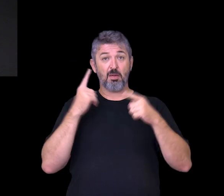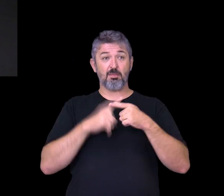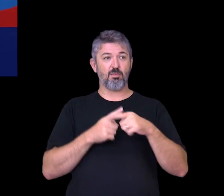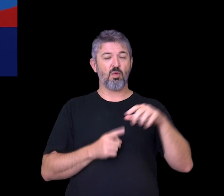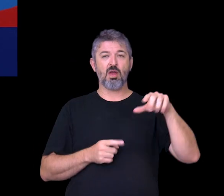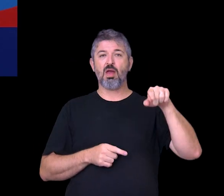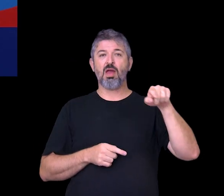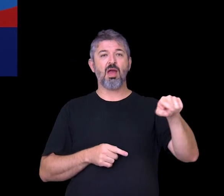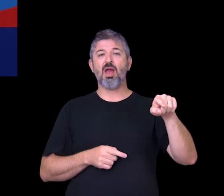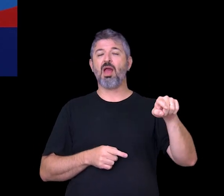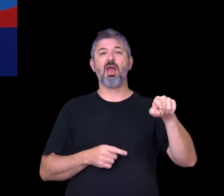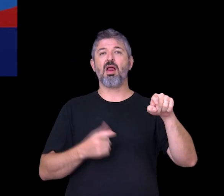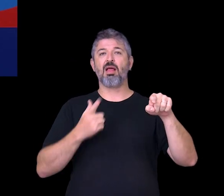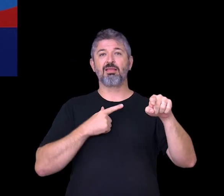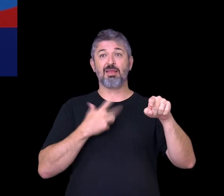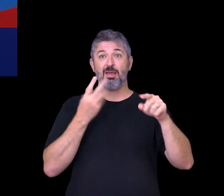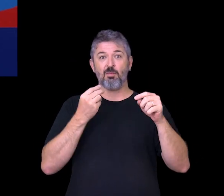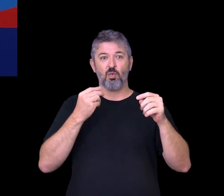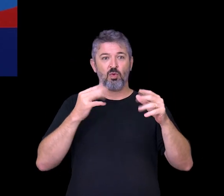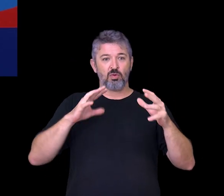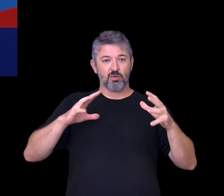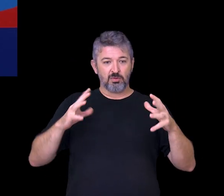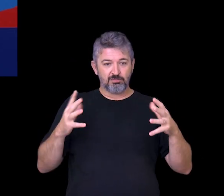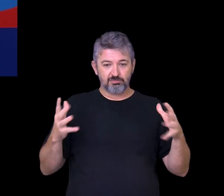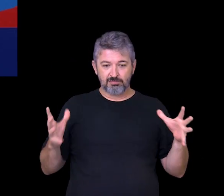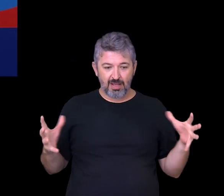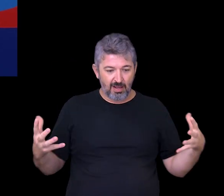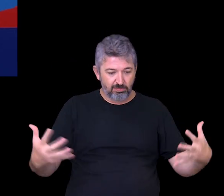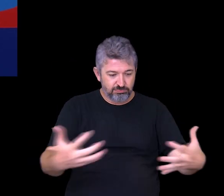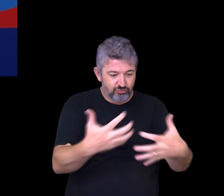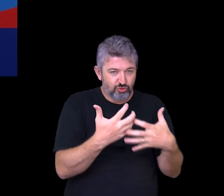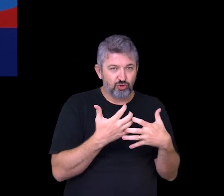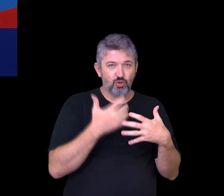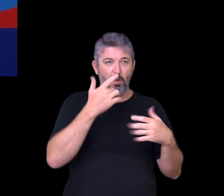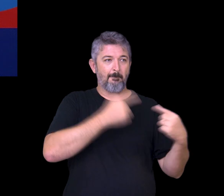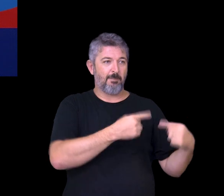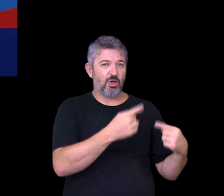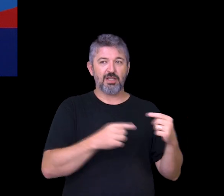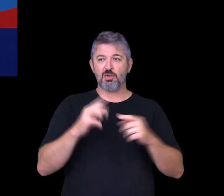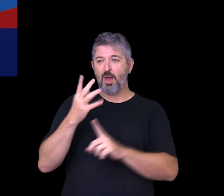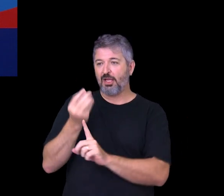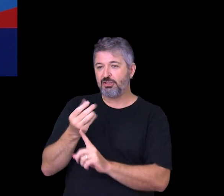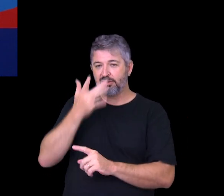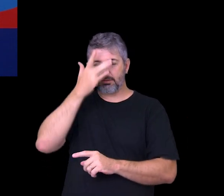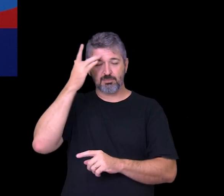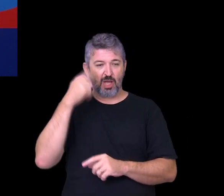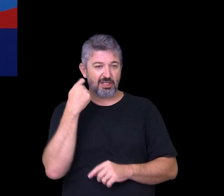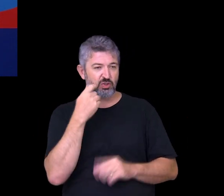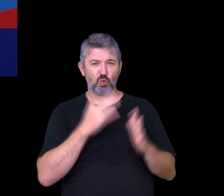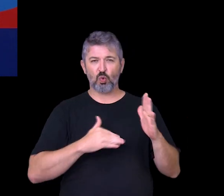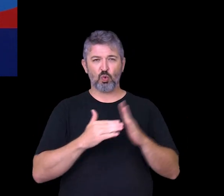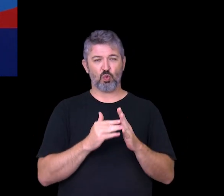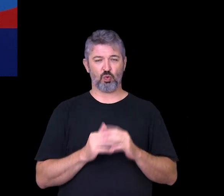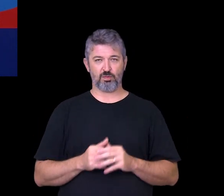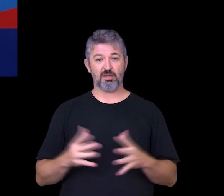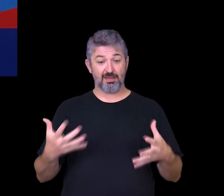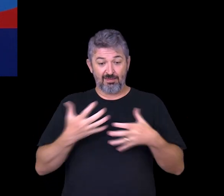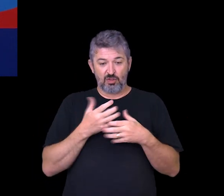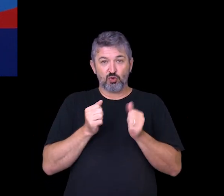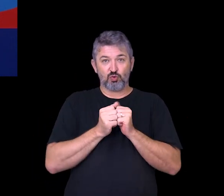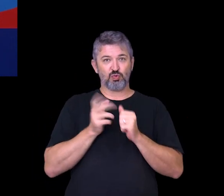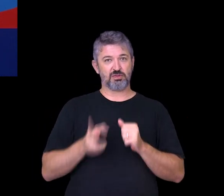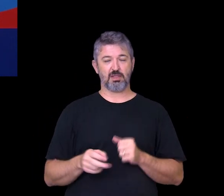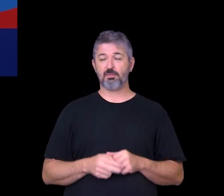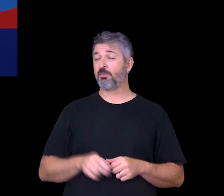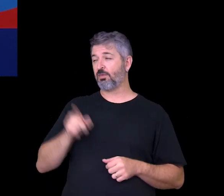em torno de si, né? Os artistas... Né? 65 anos do Congresso Nacional. Maurício, antes de começarmos essa nossa conversa, você que viveu 35